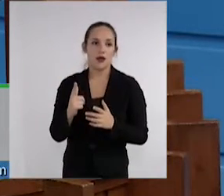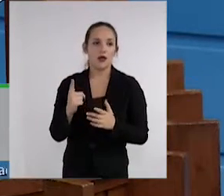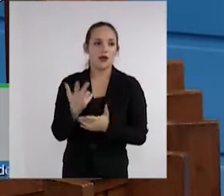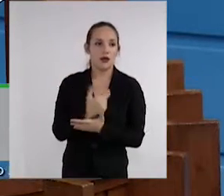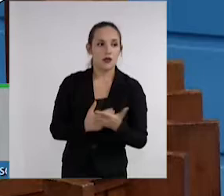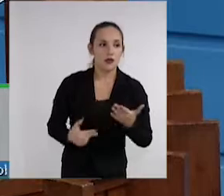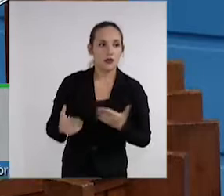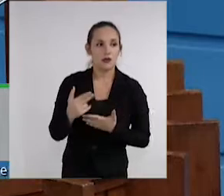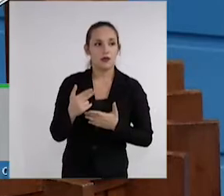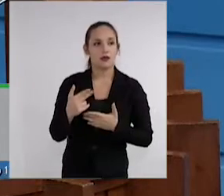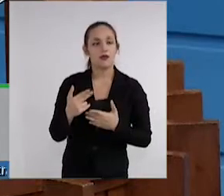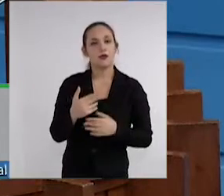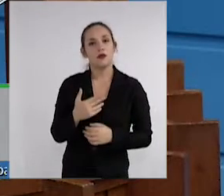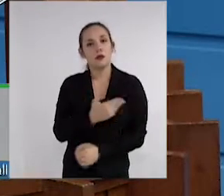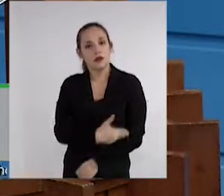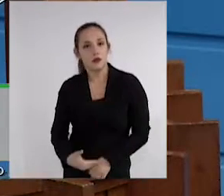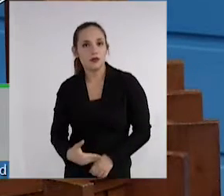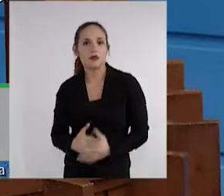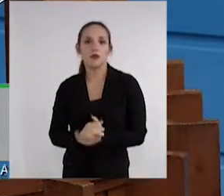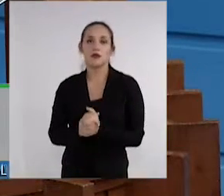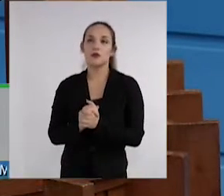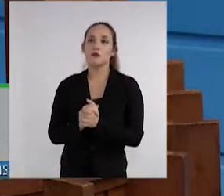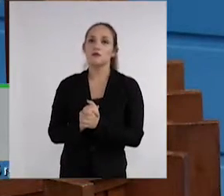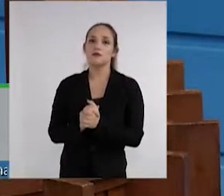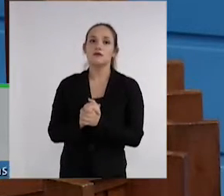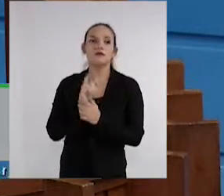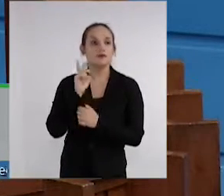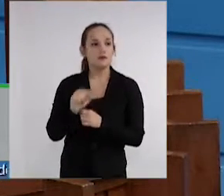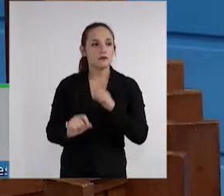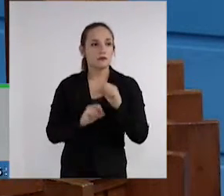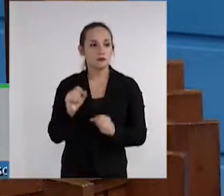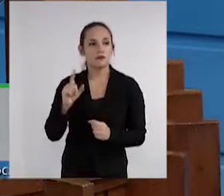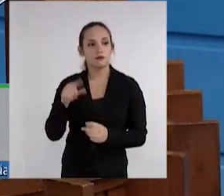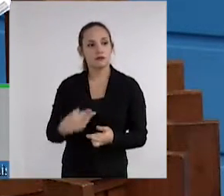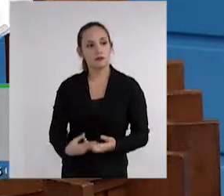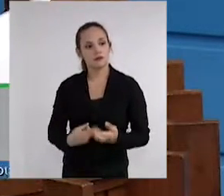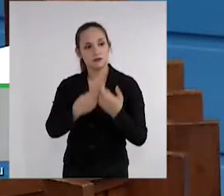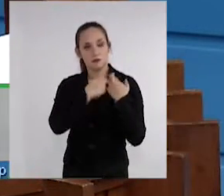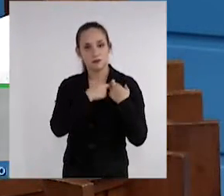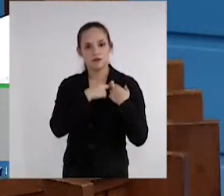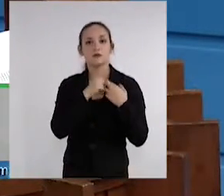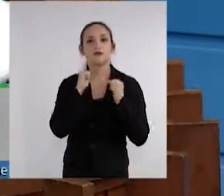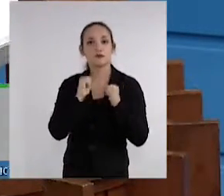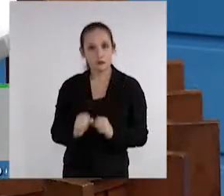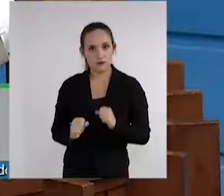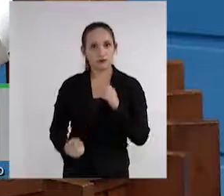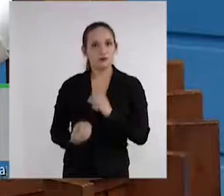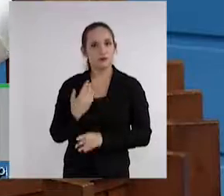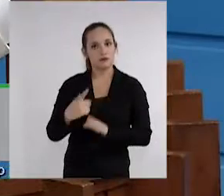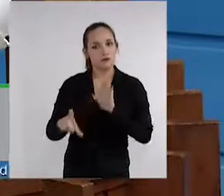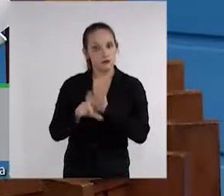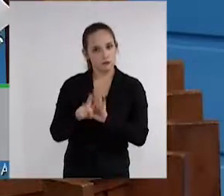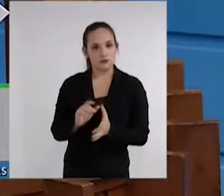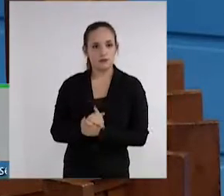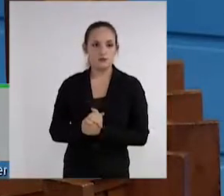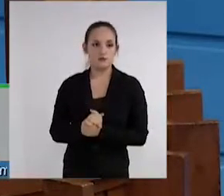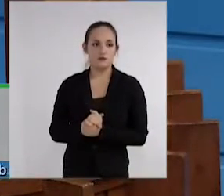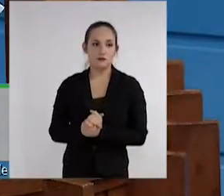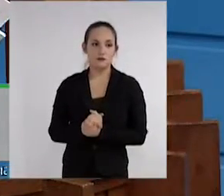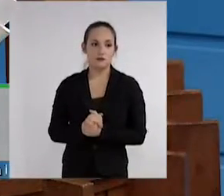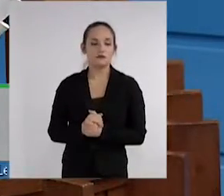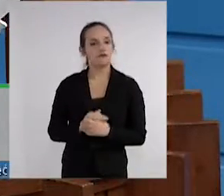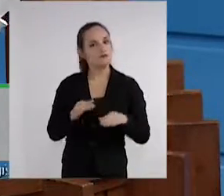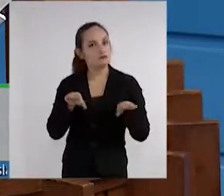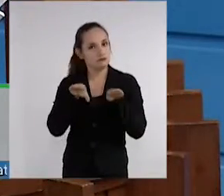estético, histórico, turístico e paisagístico é uma das formas de legislação concorrente que nós podemos